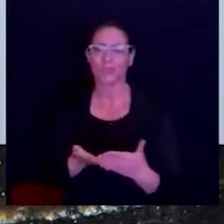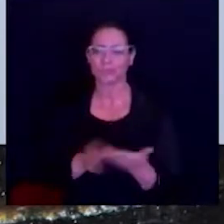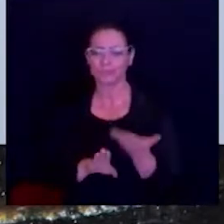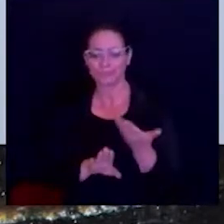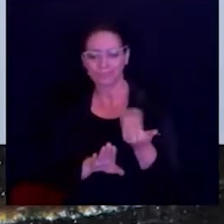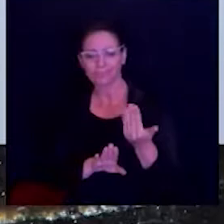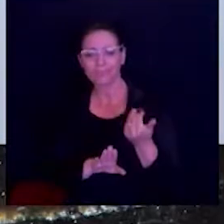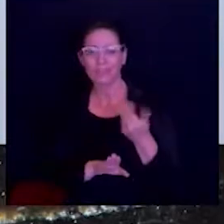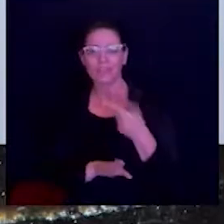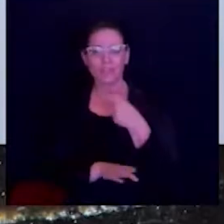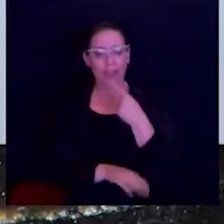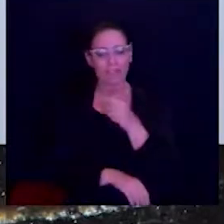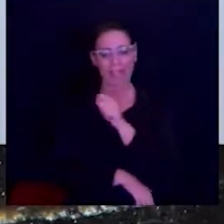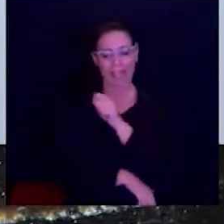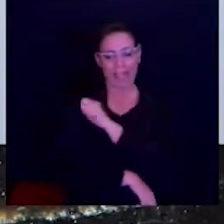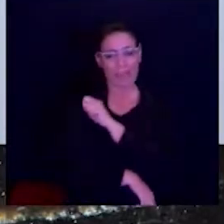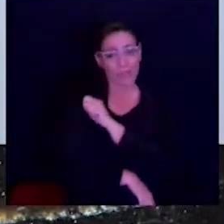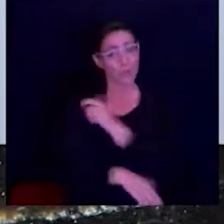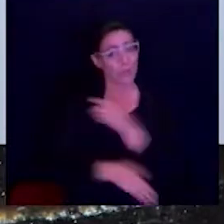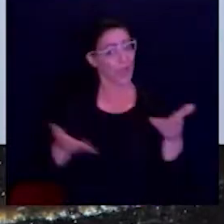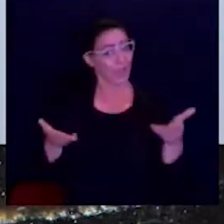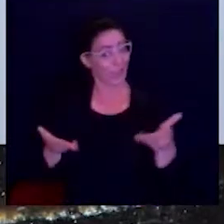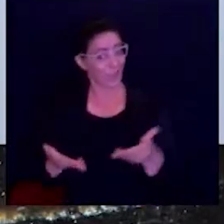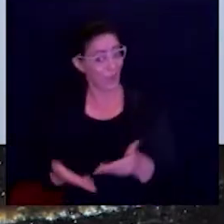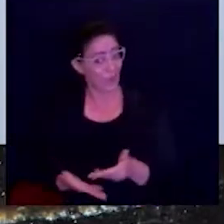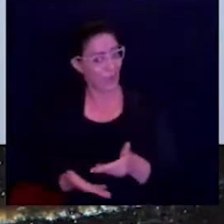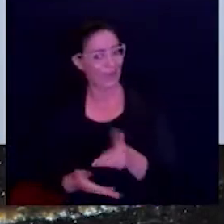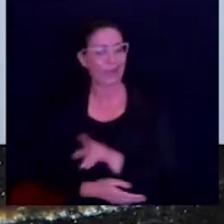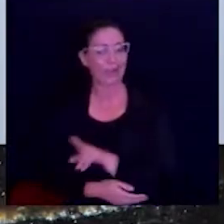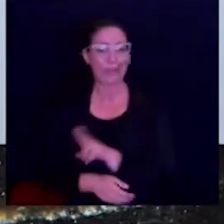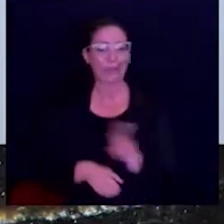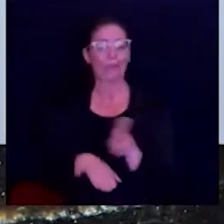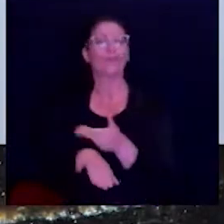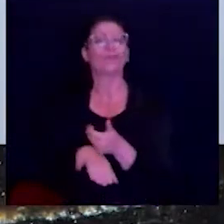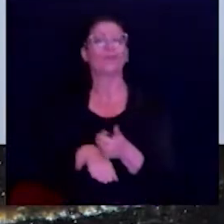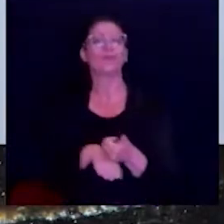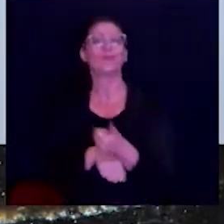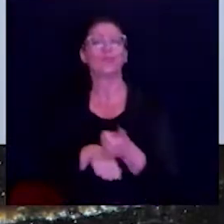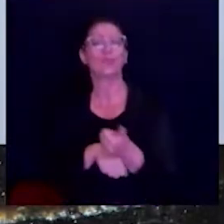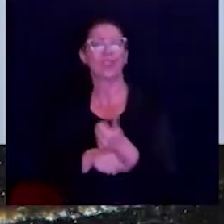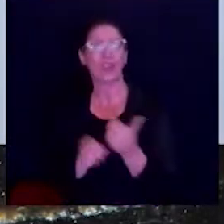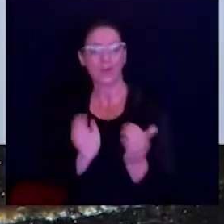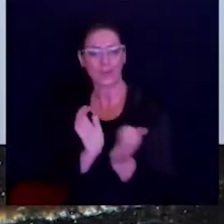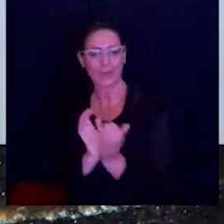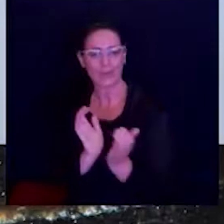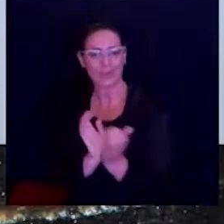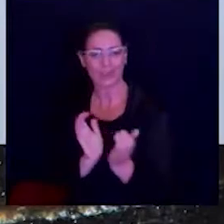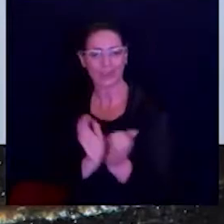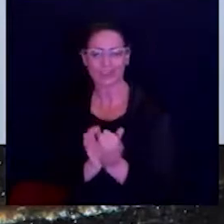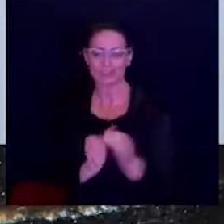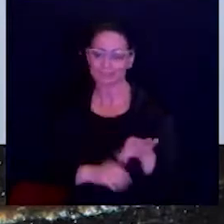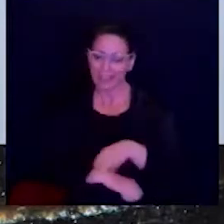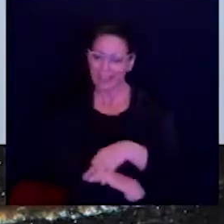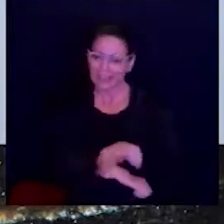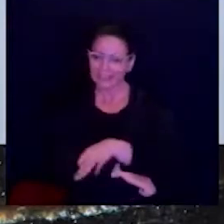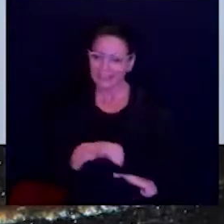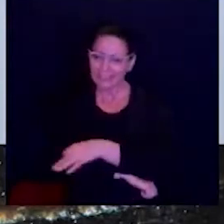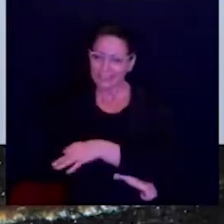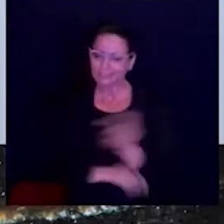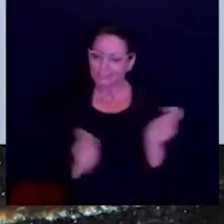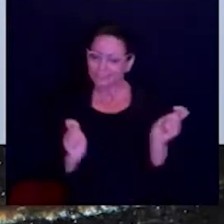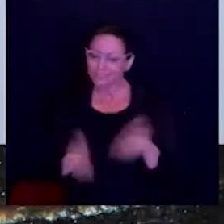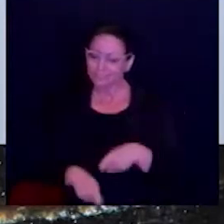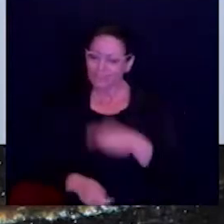de alunos. Agora posso saudá-los como colegas de profissão. Ser arquiteto é acreditar que sempre é possível